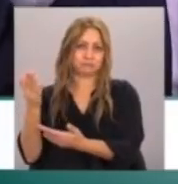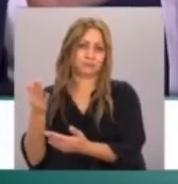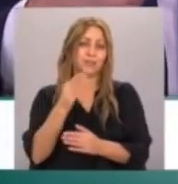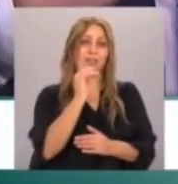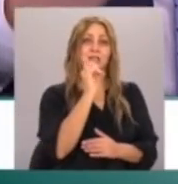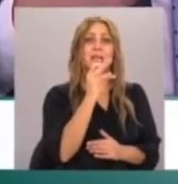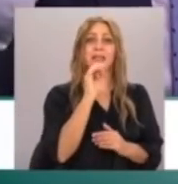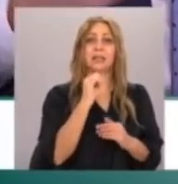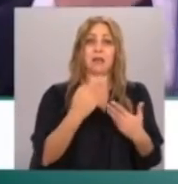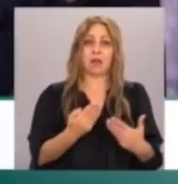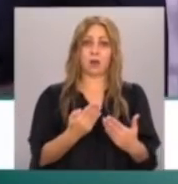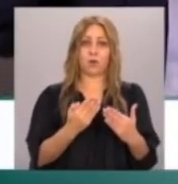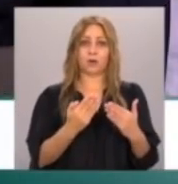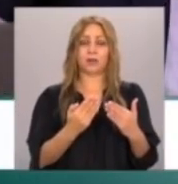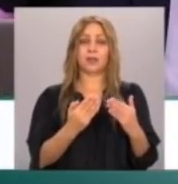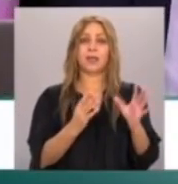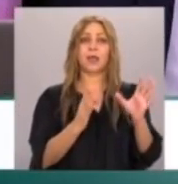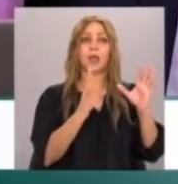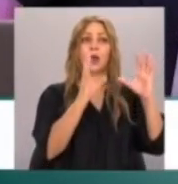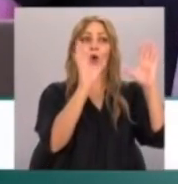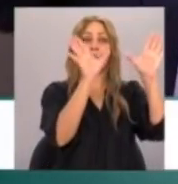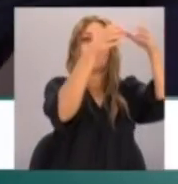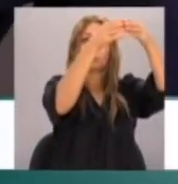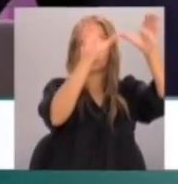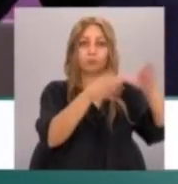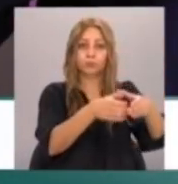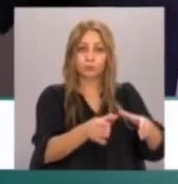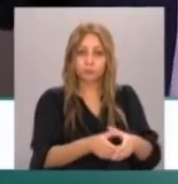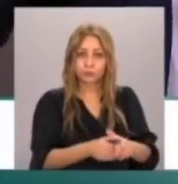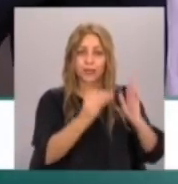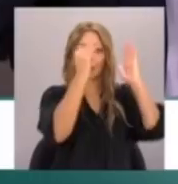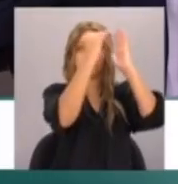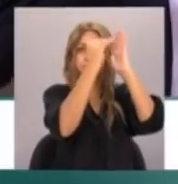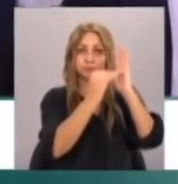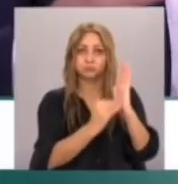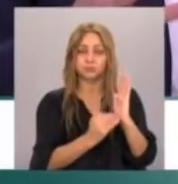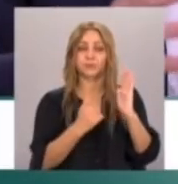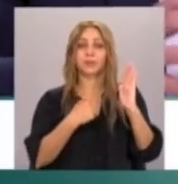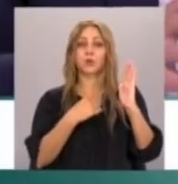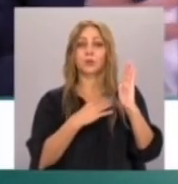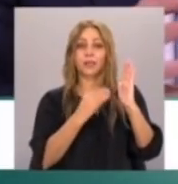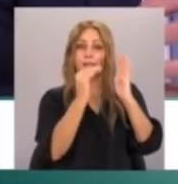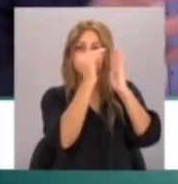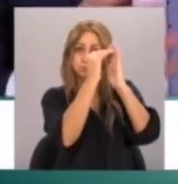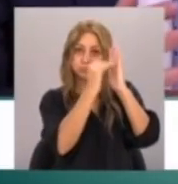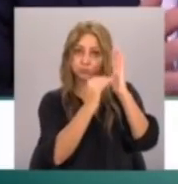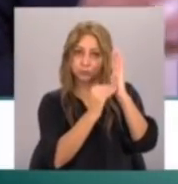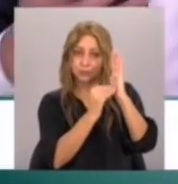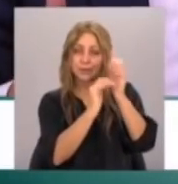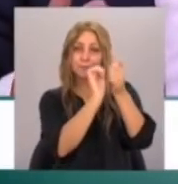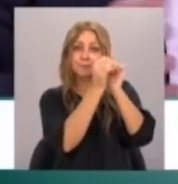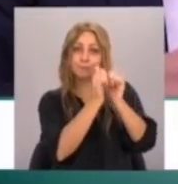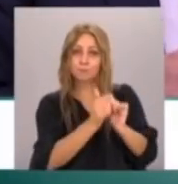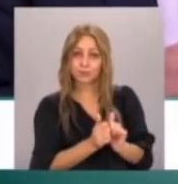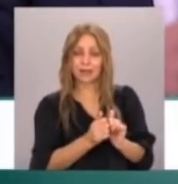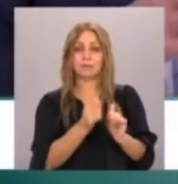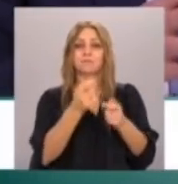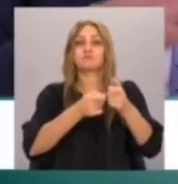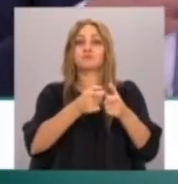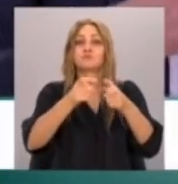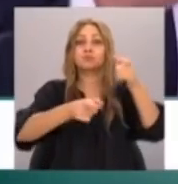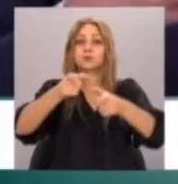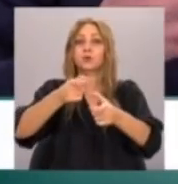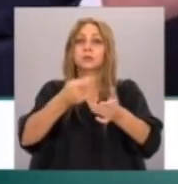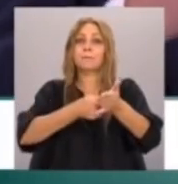vem e até por imperativo constitucional e vem é progressivo tanto que eu quero a mexer nos salões de uma tal maneira que as pessoas passem a pagar menos